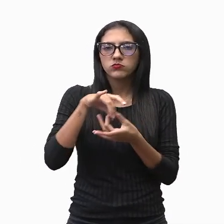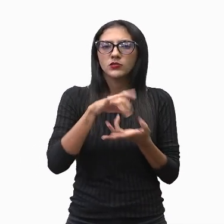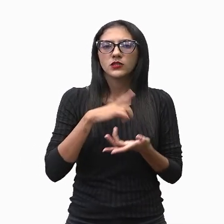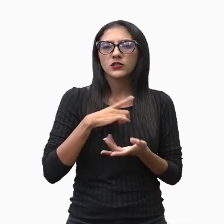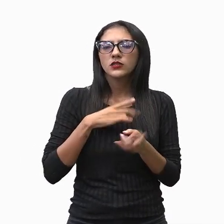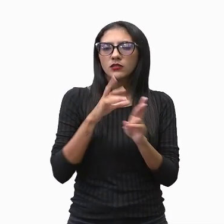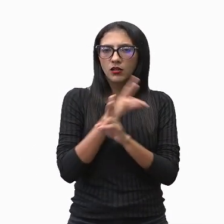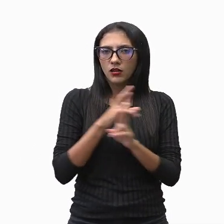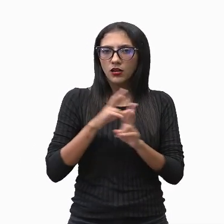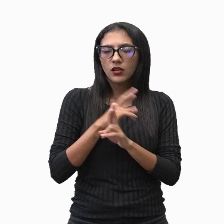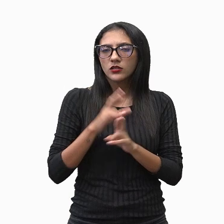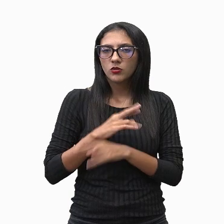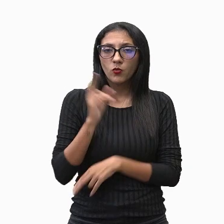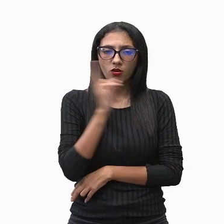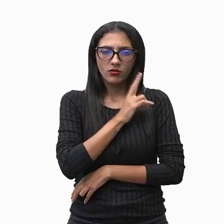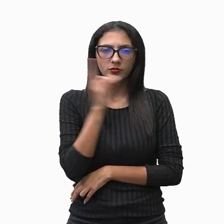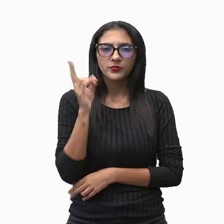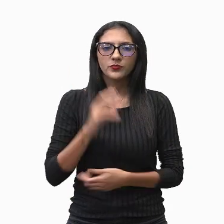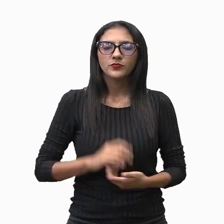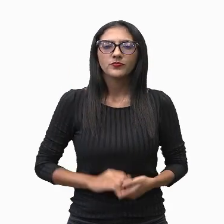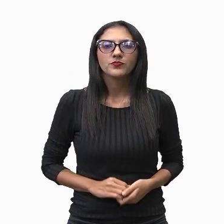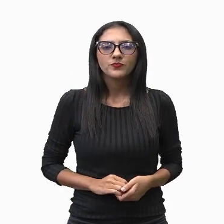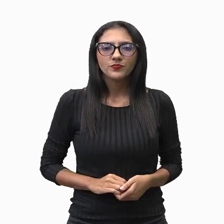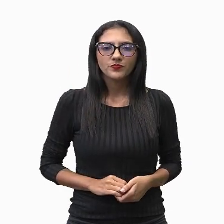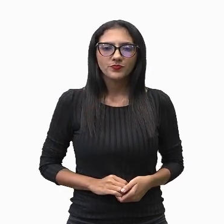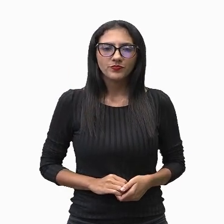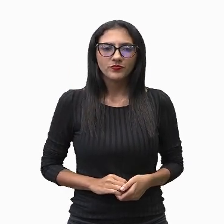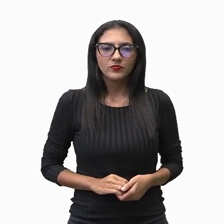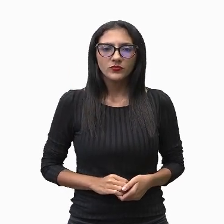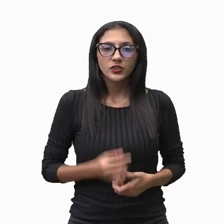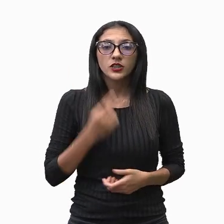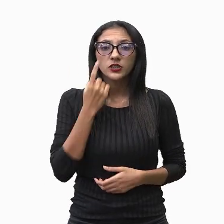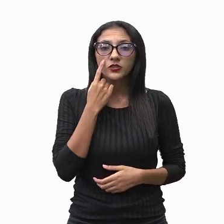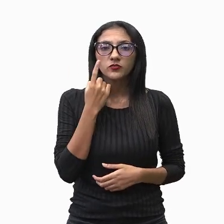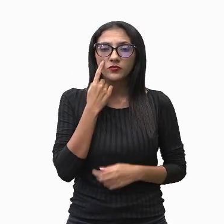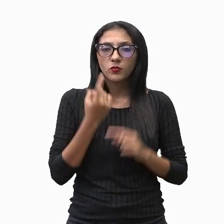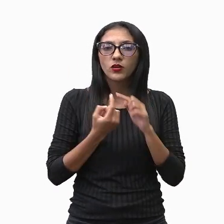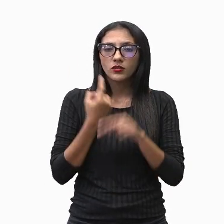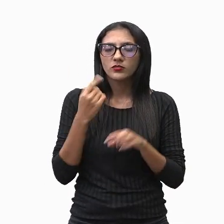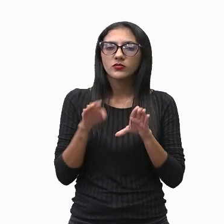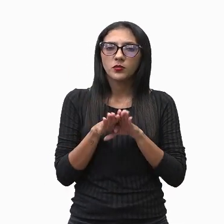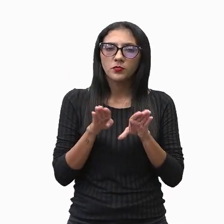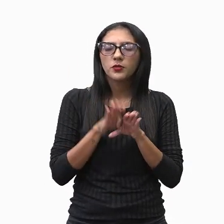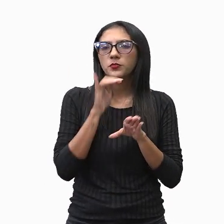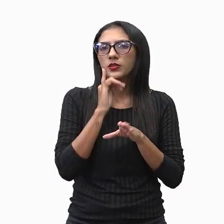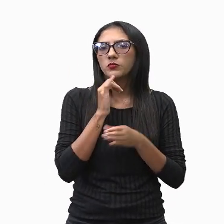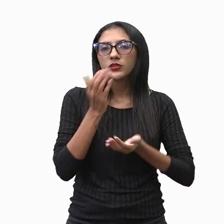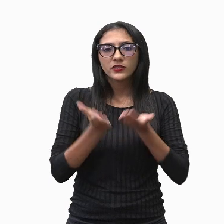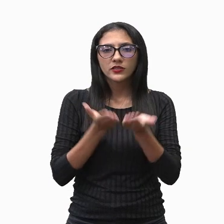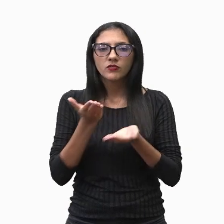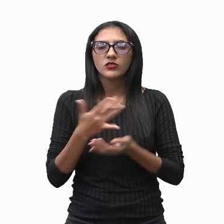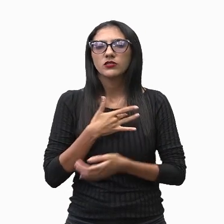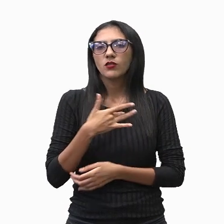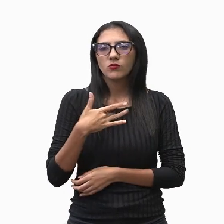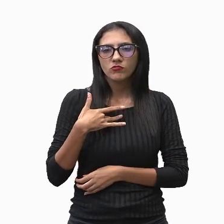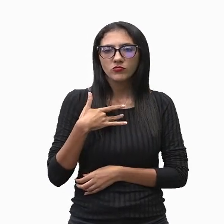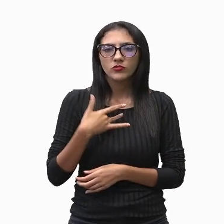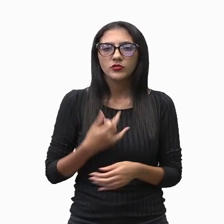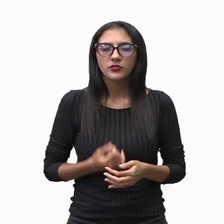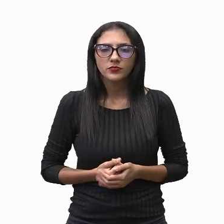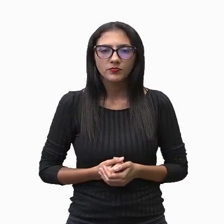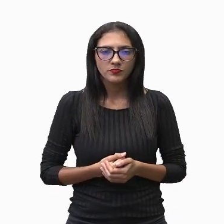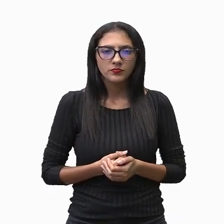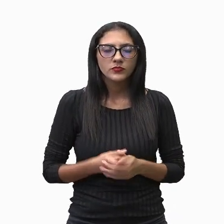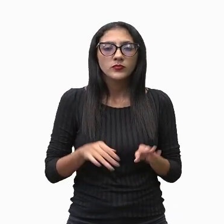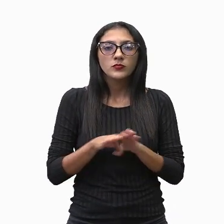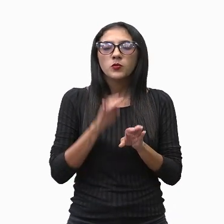passos largos. A gente falou no item anterior sobre acesso a serviços de saúde. O pessoal que está aí próximo da fronteira,